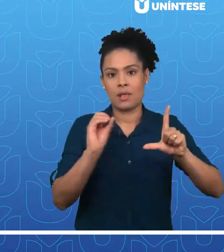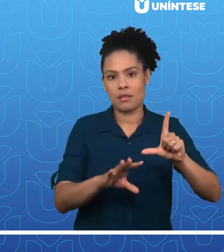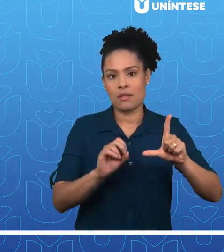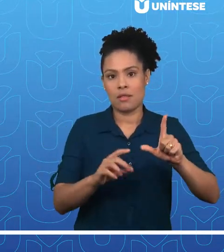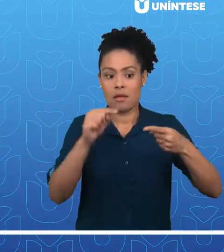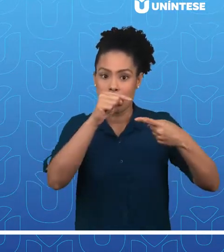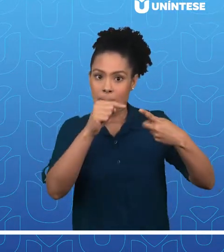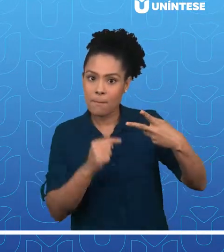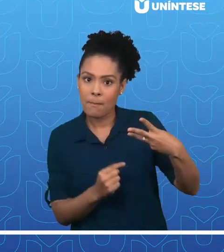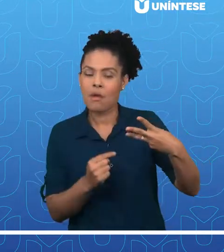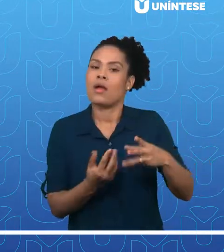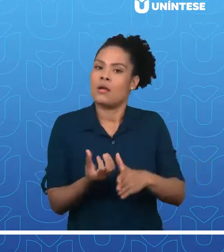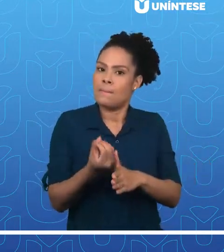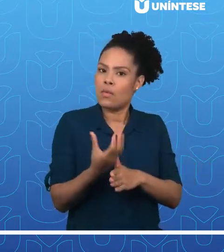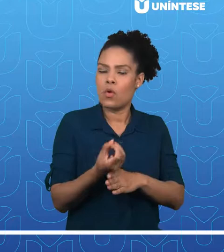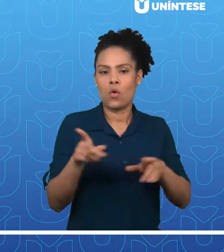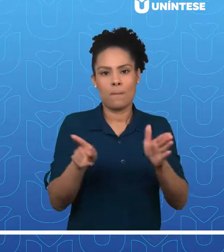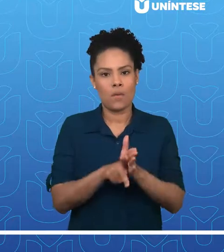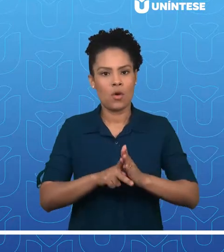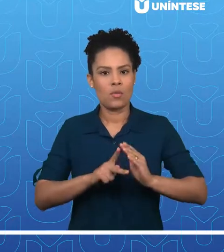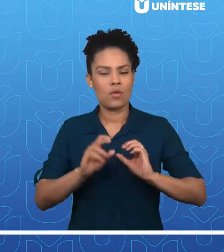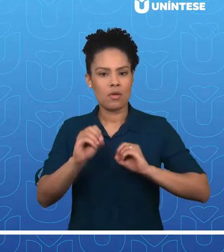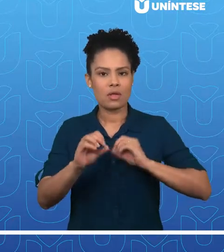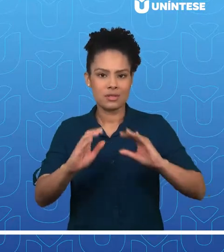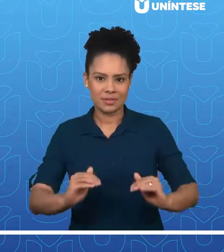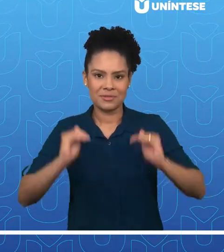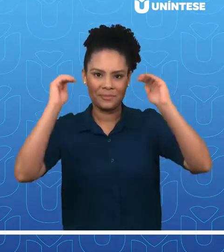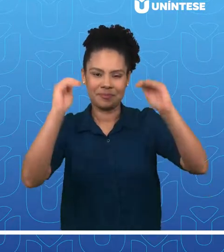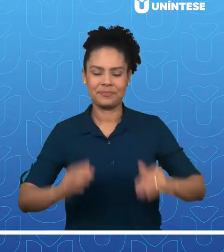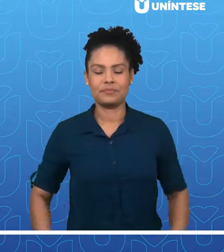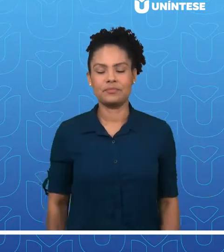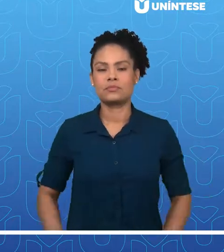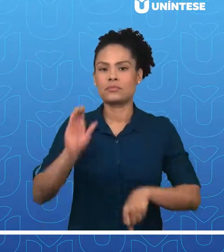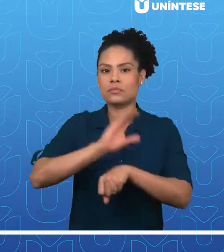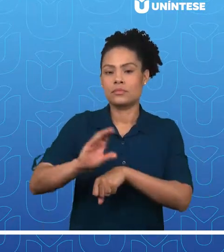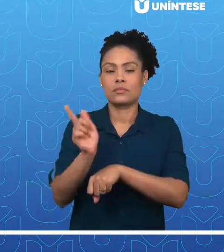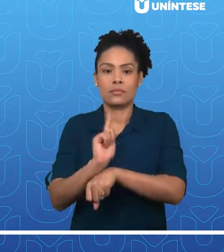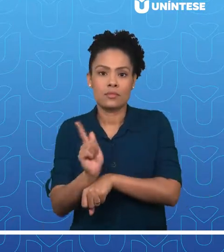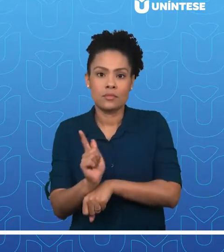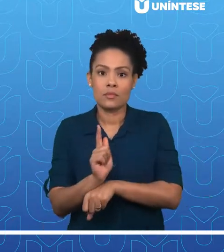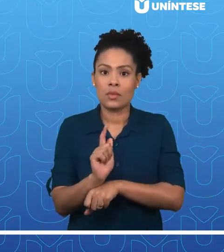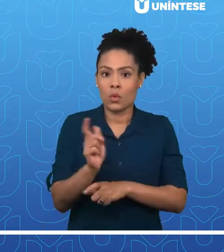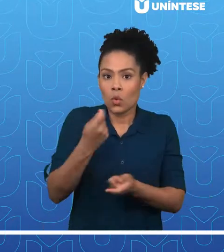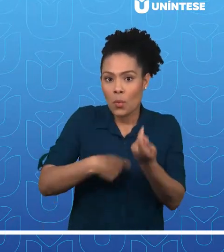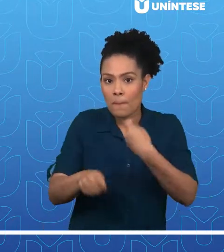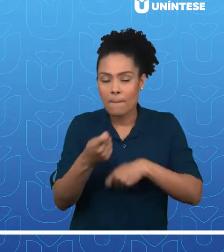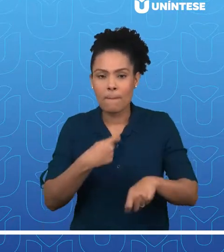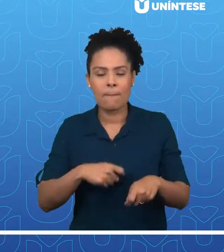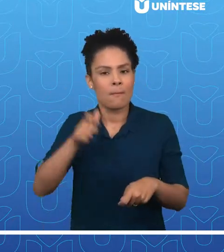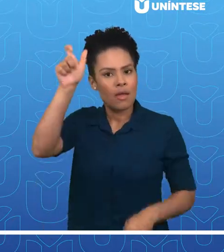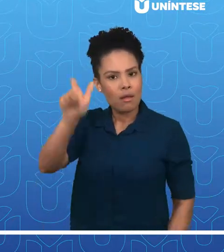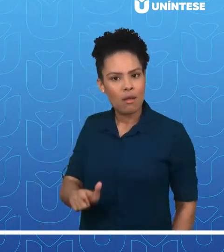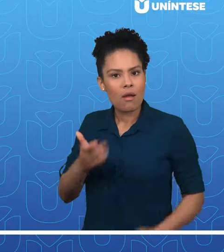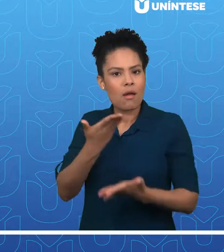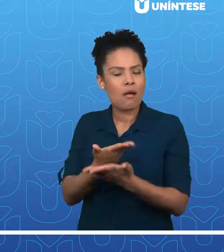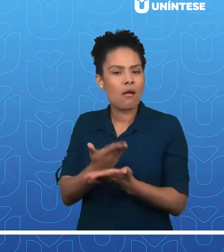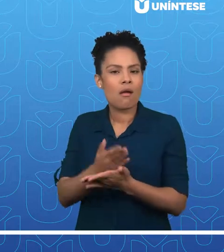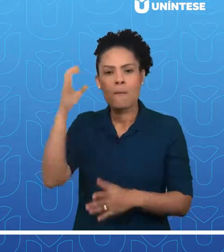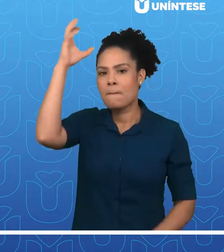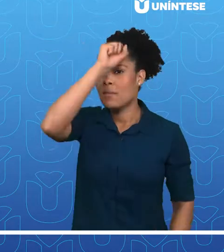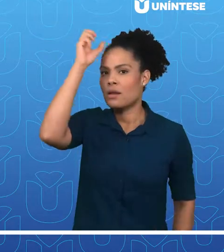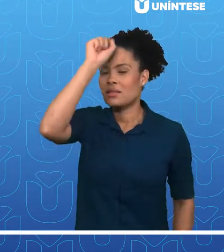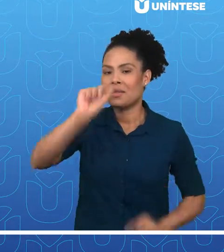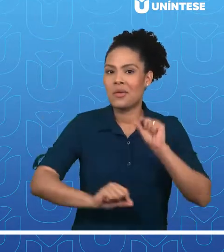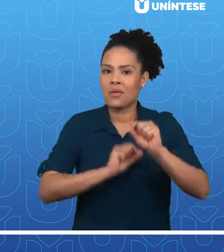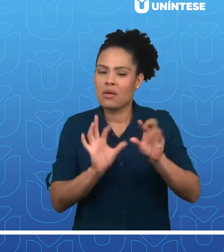bacharelado ou de uma licenciatura. Todos os três são reconhecidos como modalidades do ensino superior. Sobre o curso de Gestão